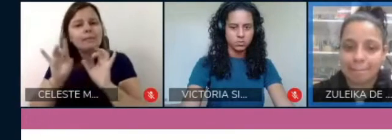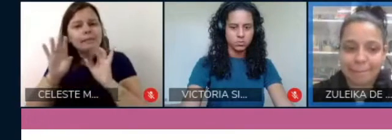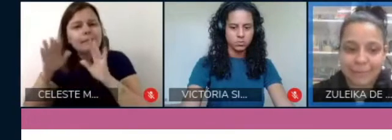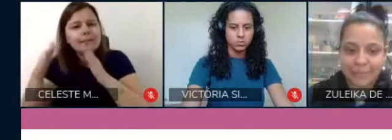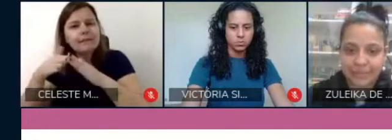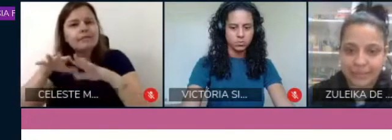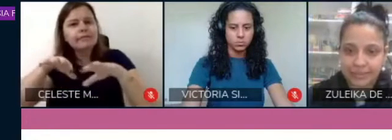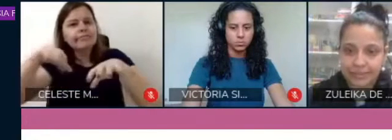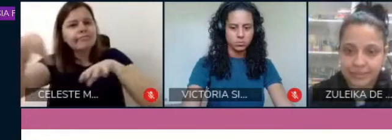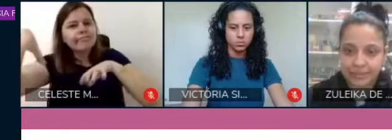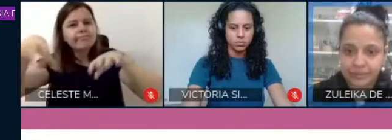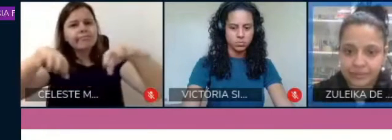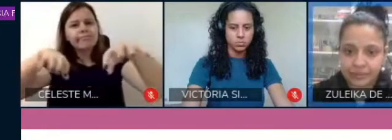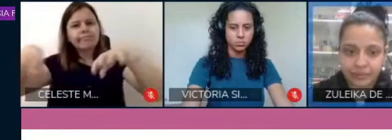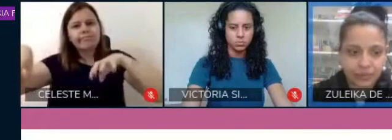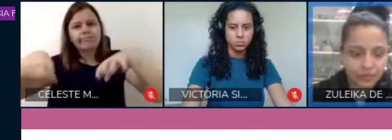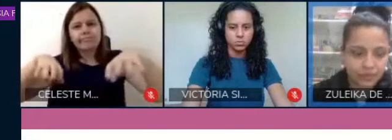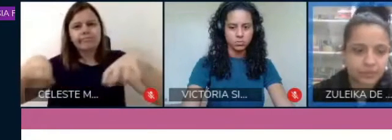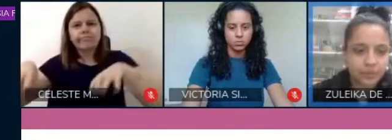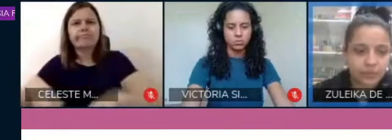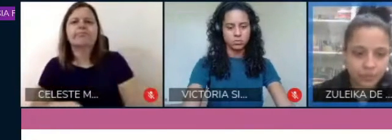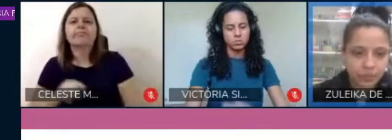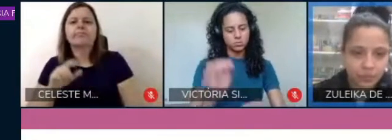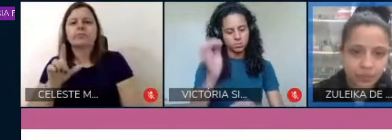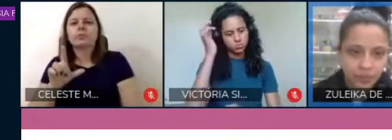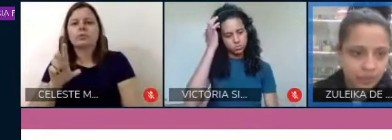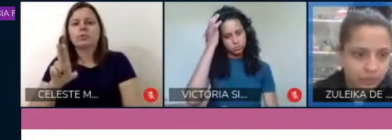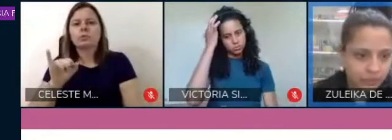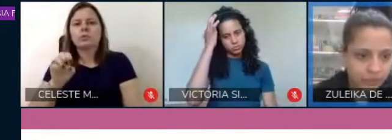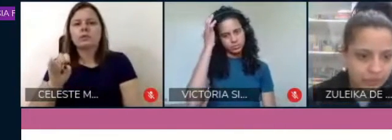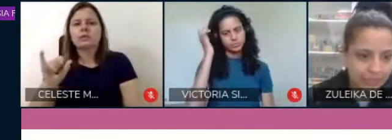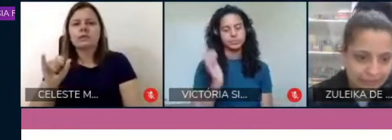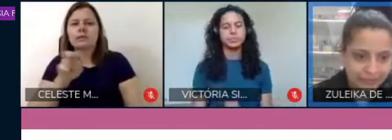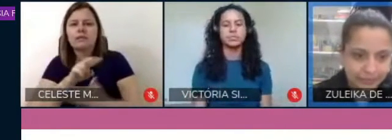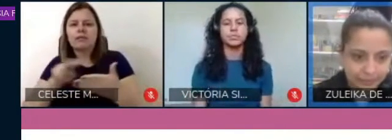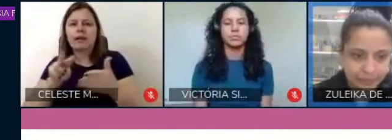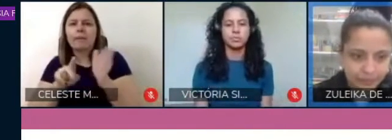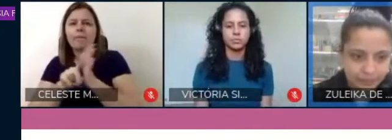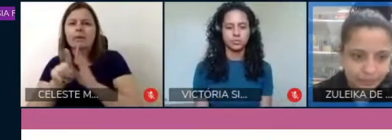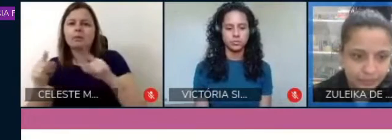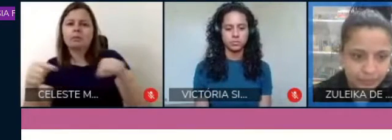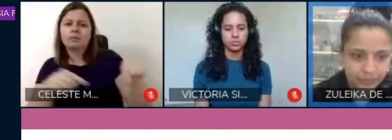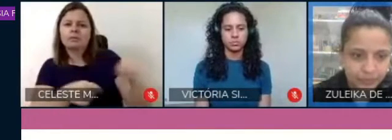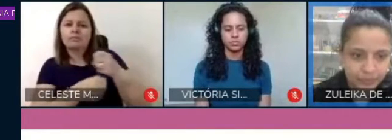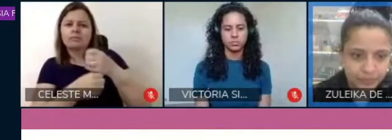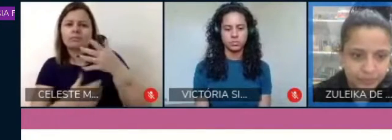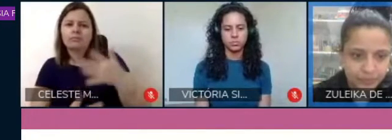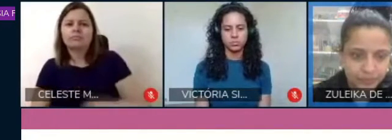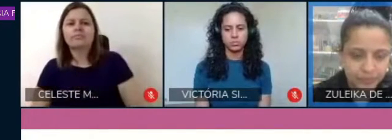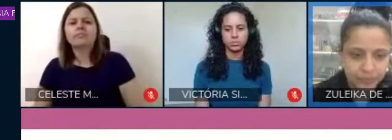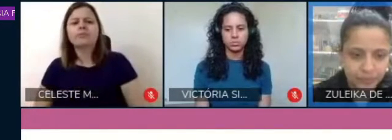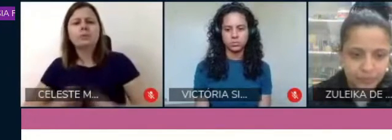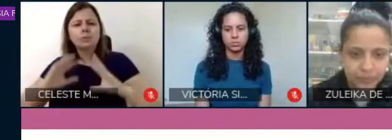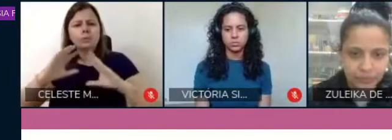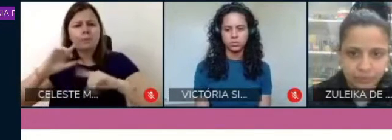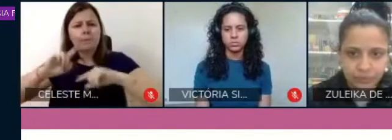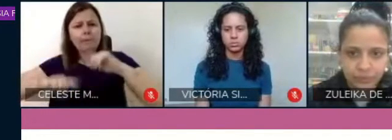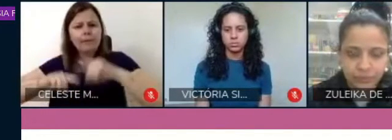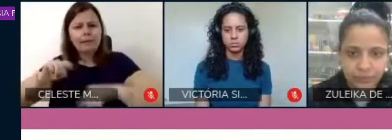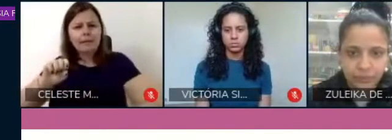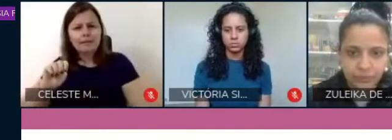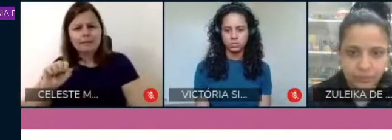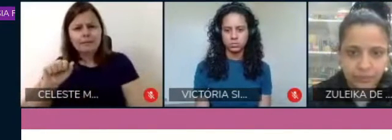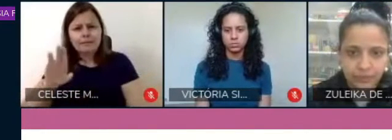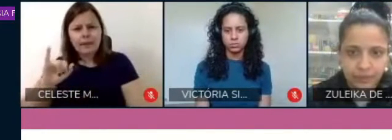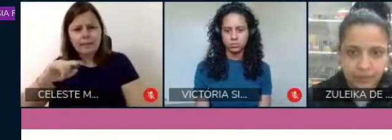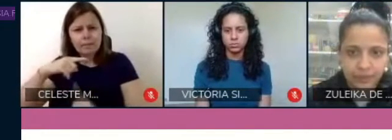tá? O Douglas tem duas dúvidas aqui. Esses recursos do Sabe Mais estão disponíveis para quem